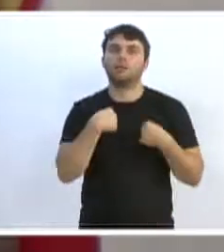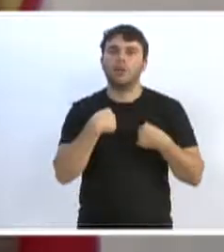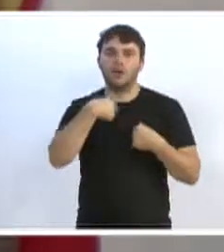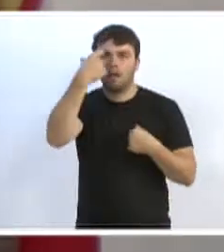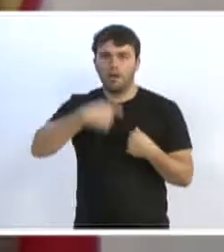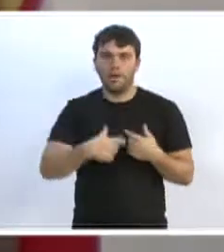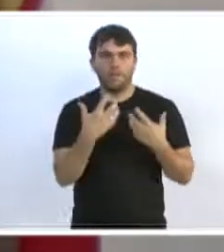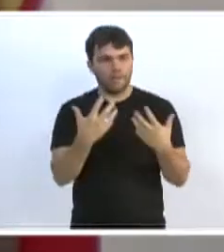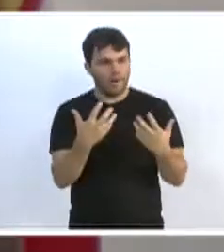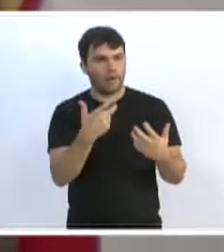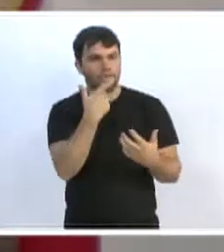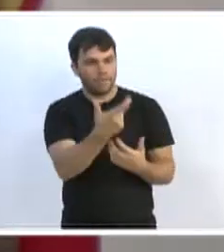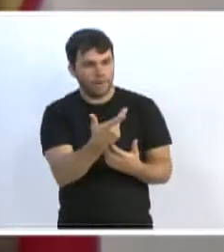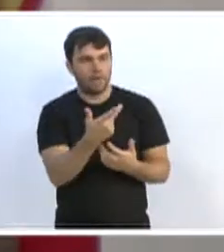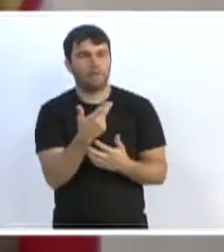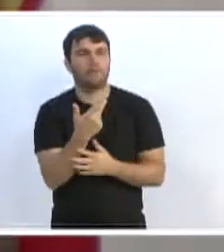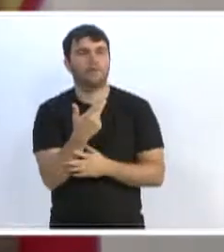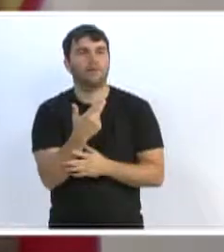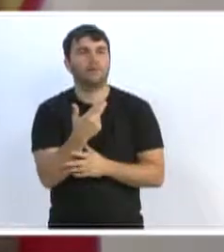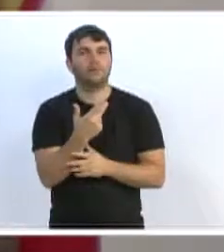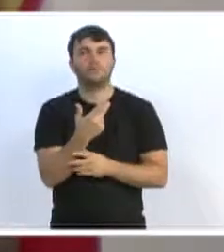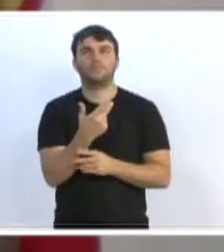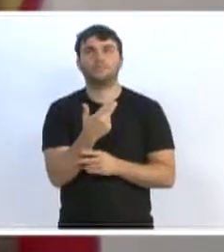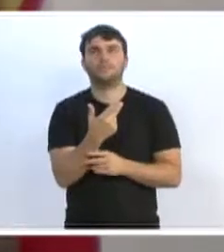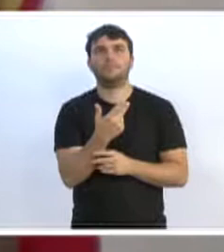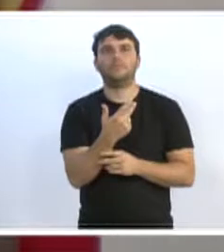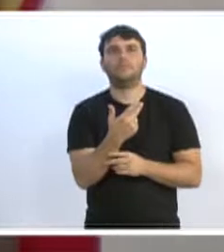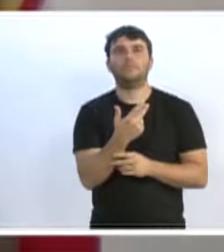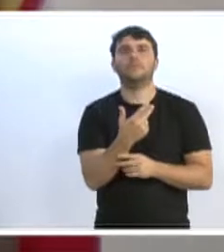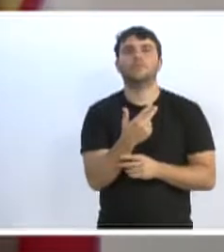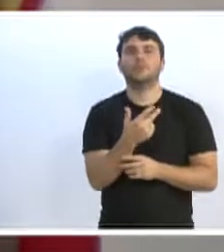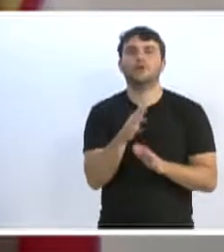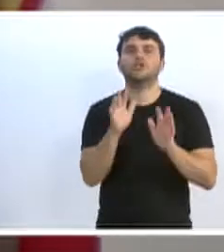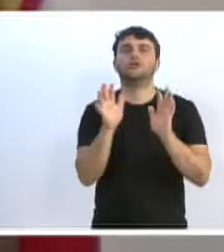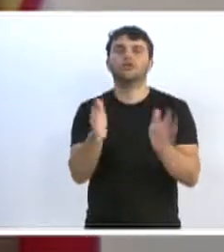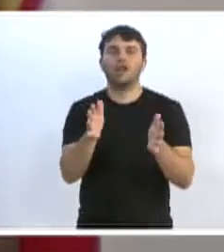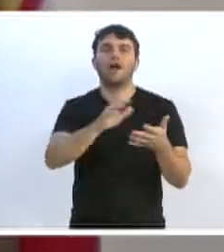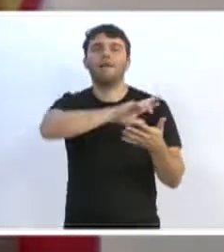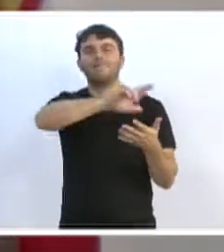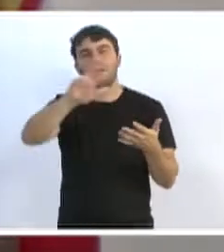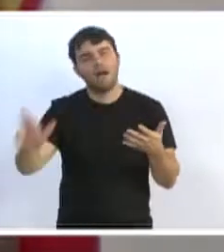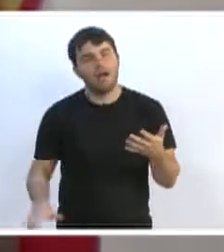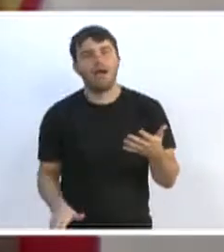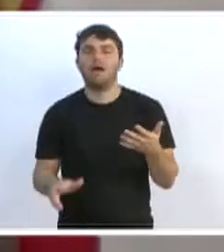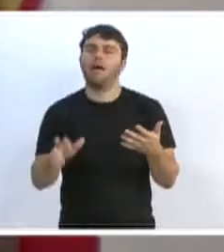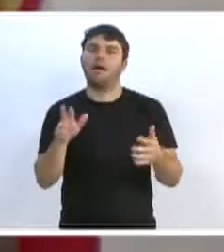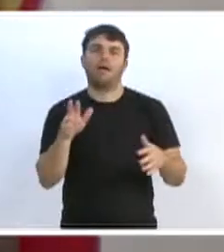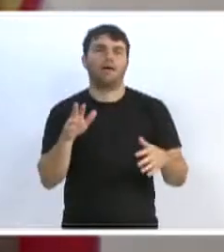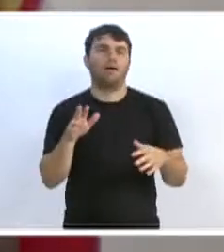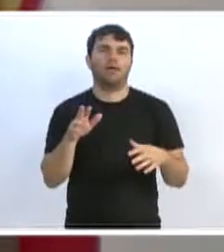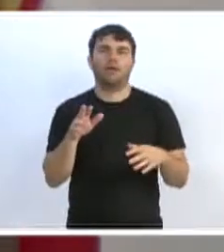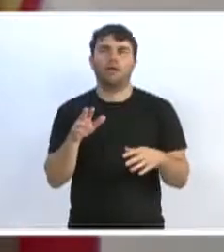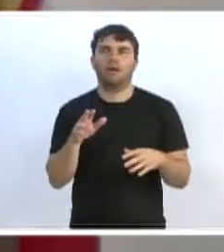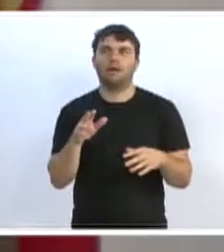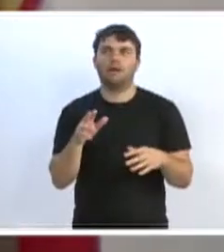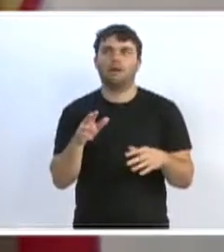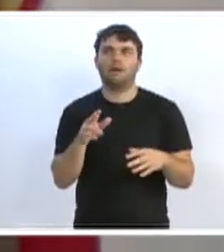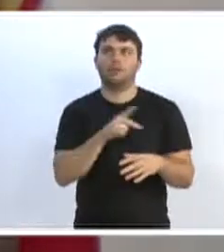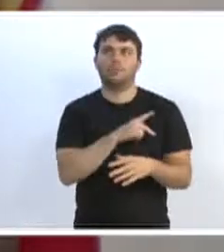quero dizer ao senhor vereador Becker que muitas vezes a comunidade, presidente,